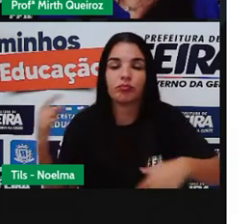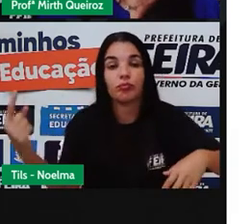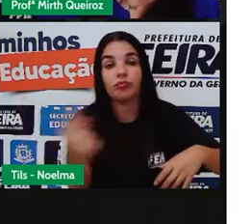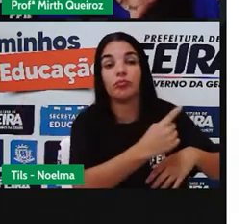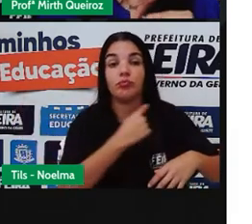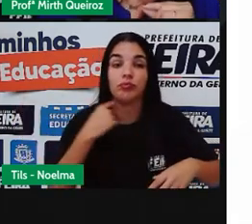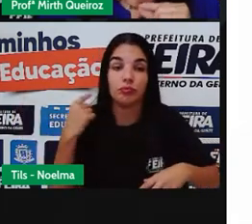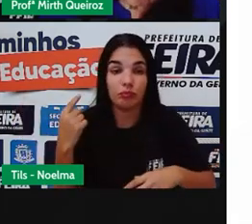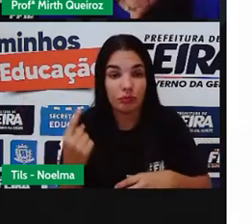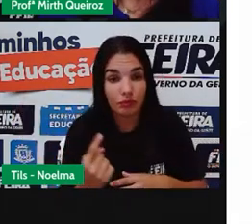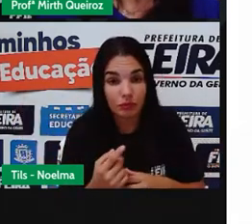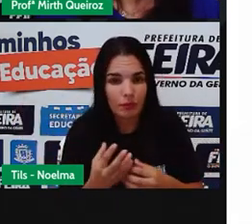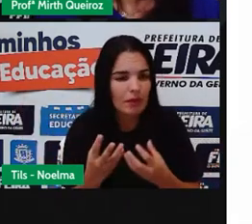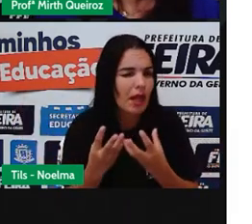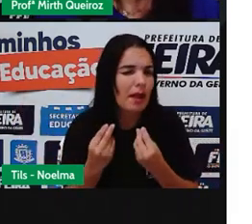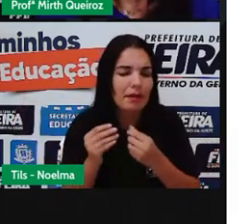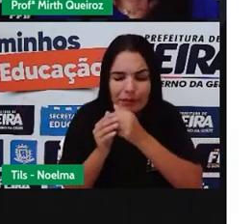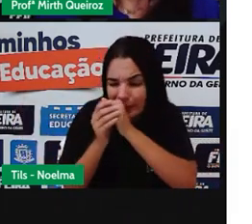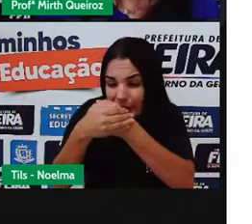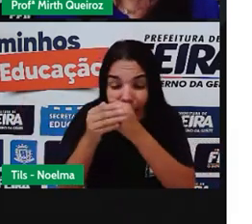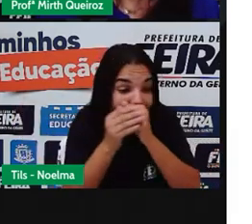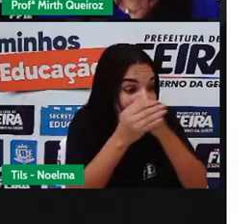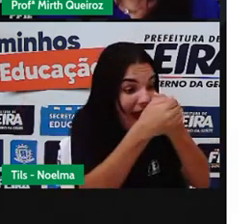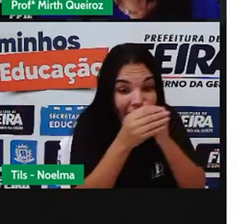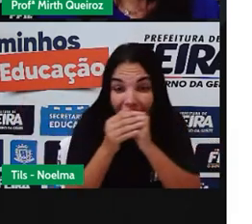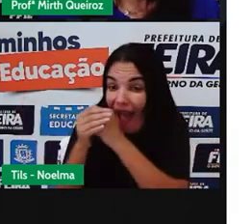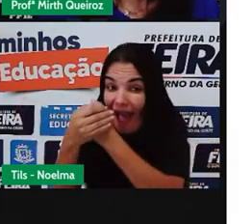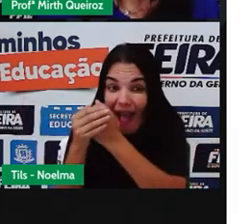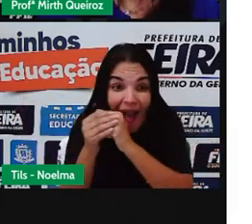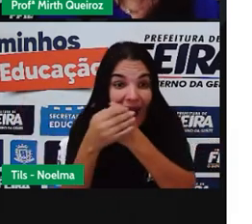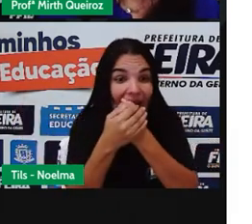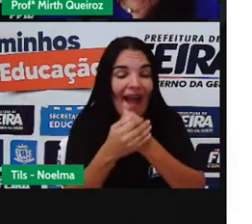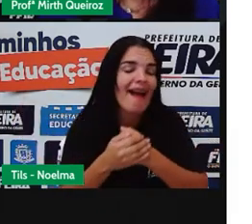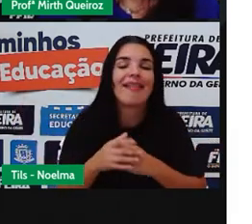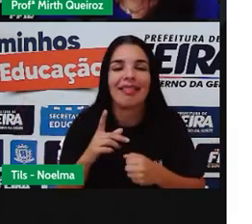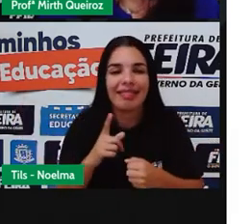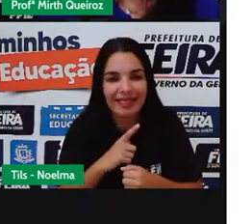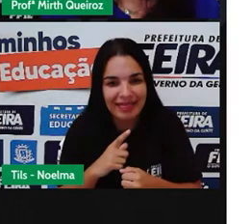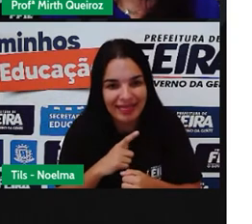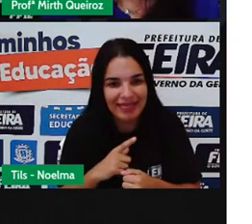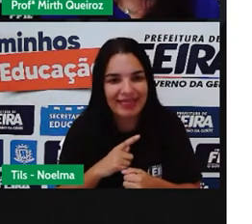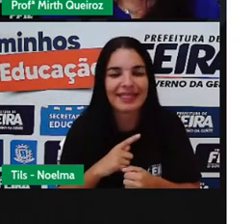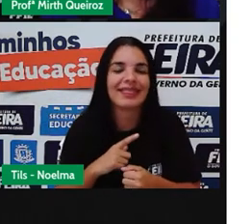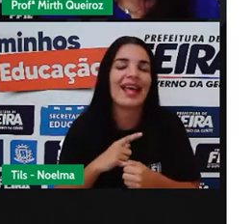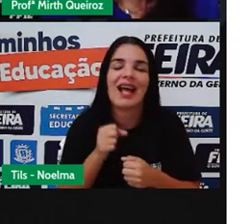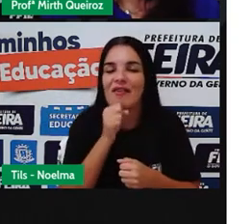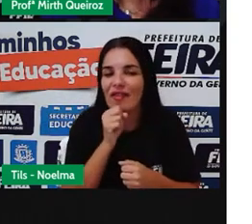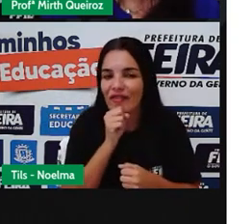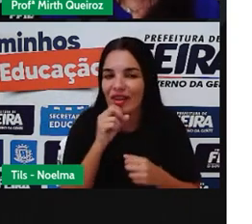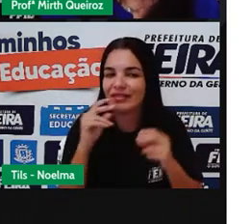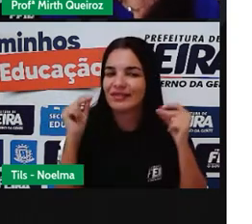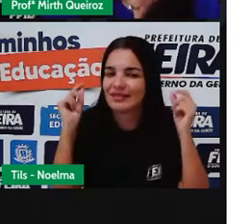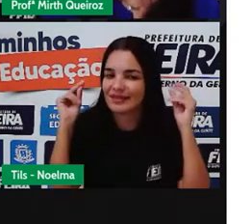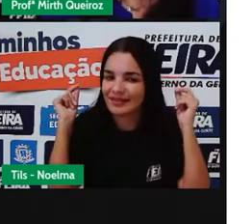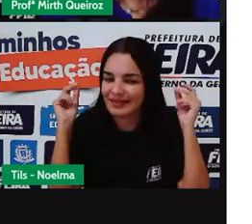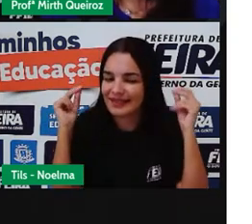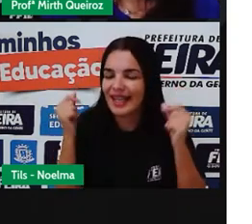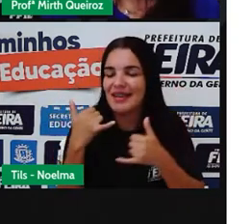roda. E pique-esconde, que embora a Pró não citou aqui, mas que já os nossos avós já brincavam